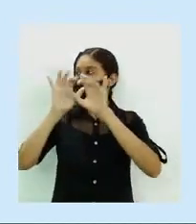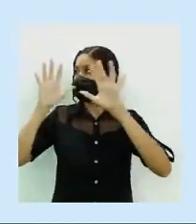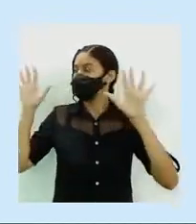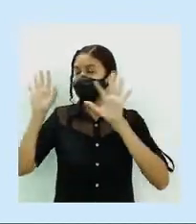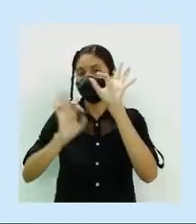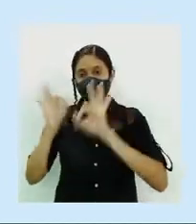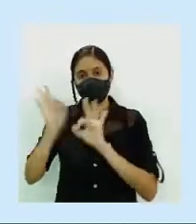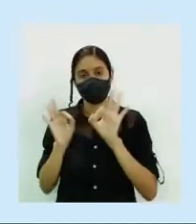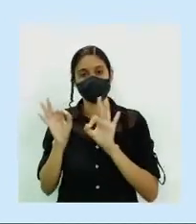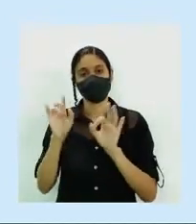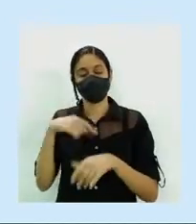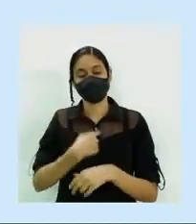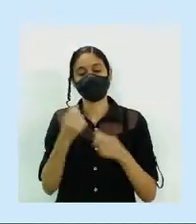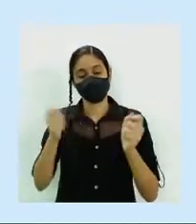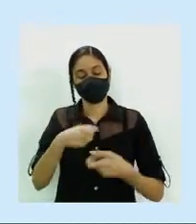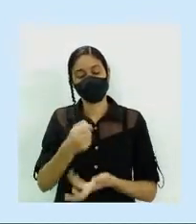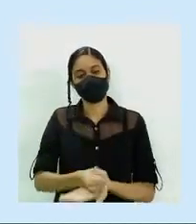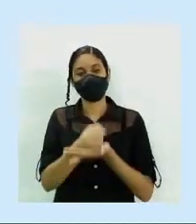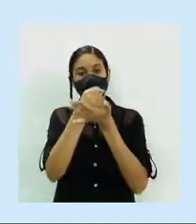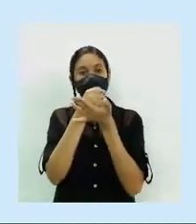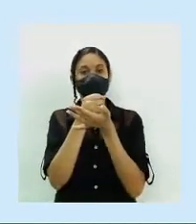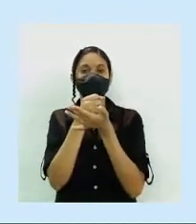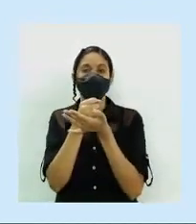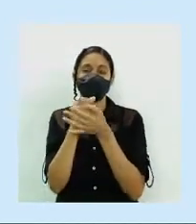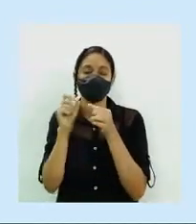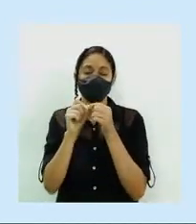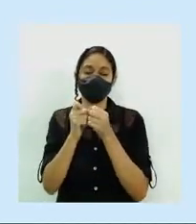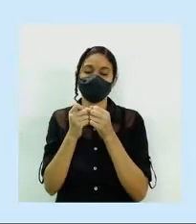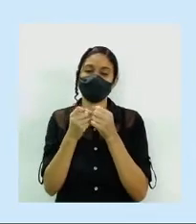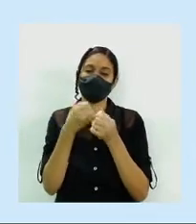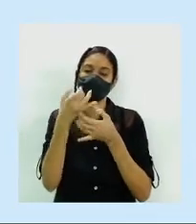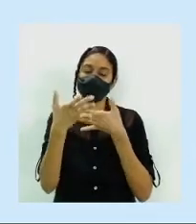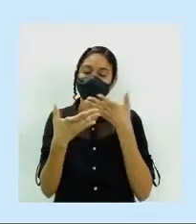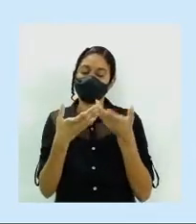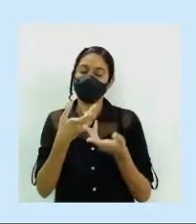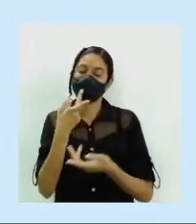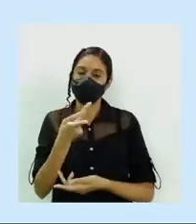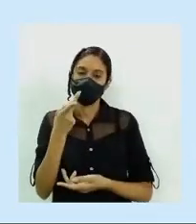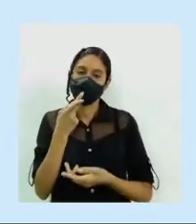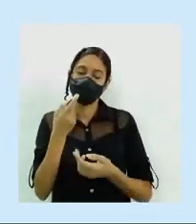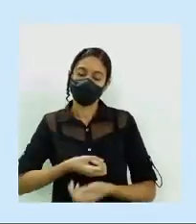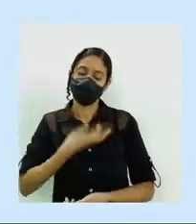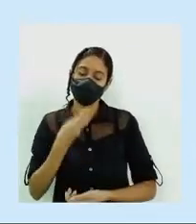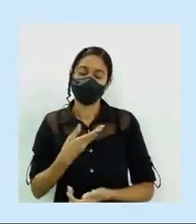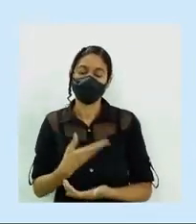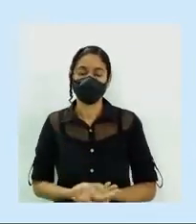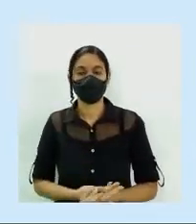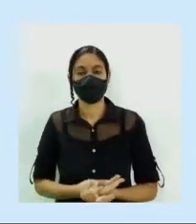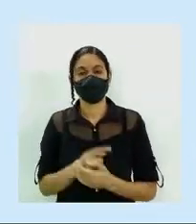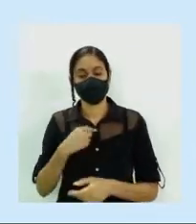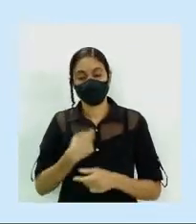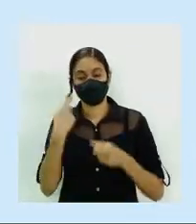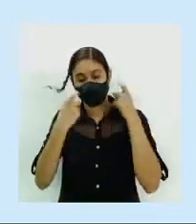que possam nos auxiliar na hora de fazer a declamação do poema. A gente vai se preocupar apenas com o significado